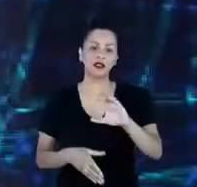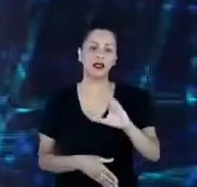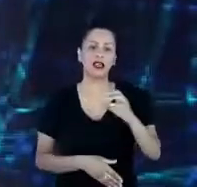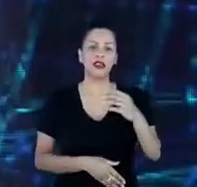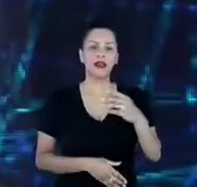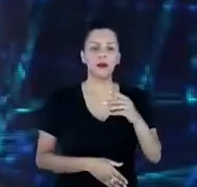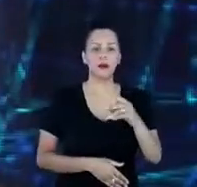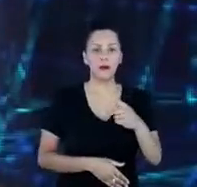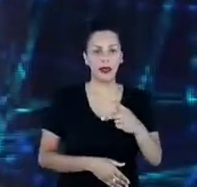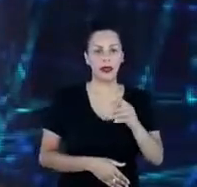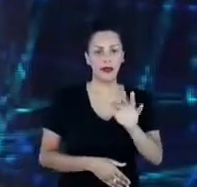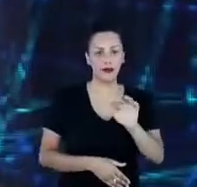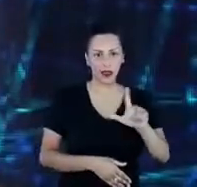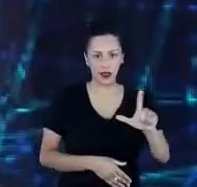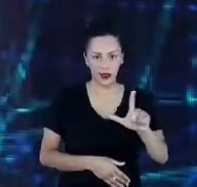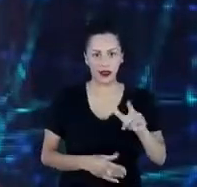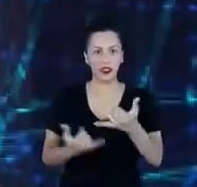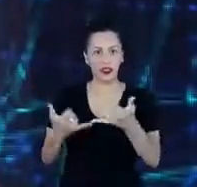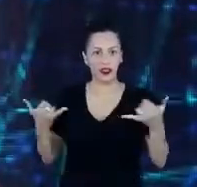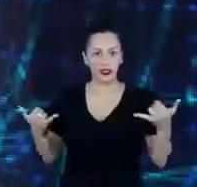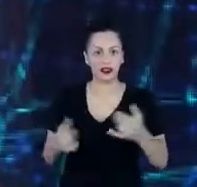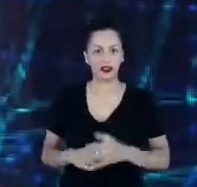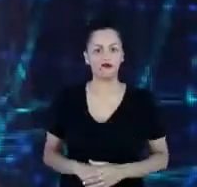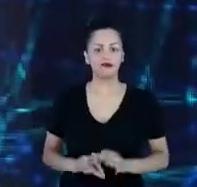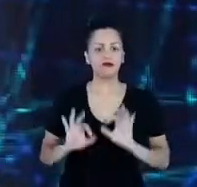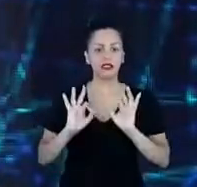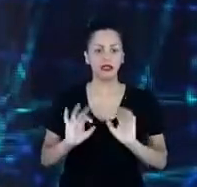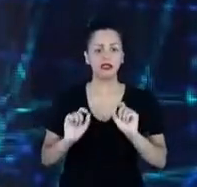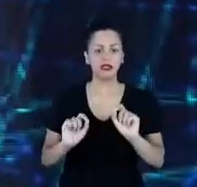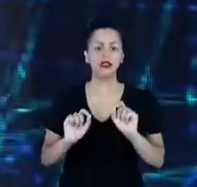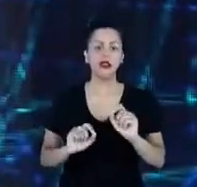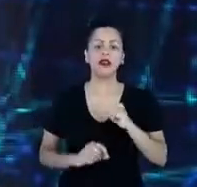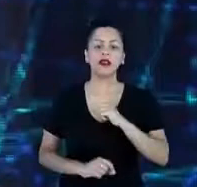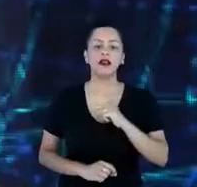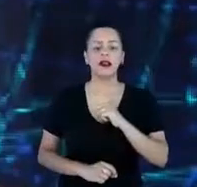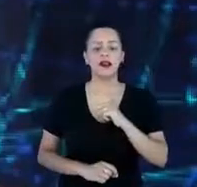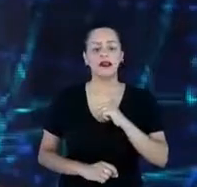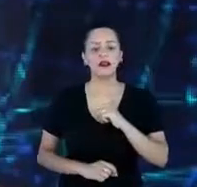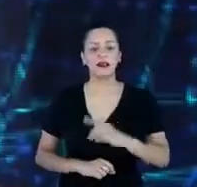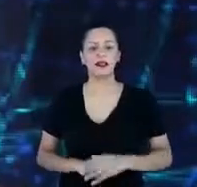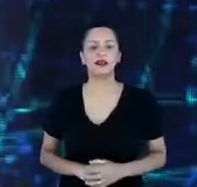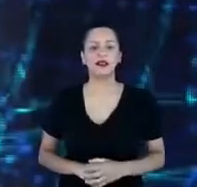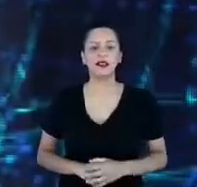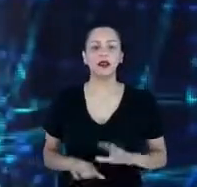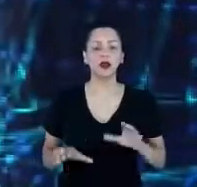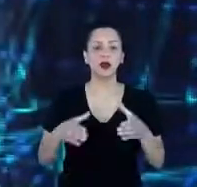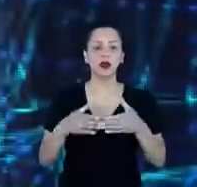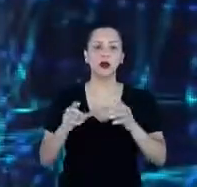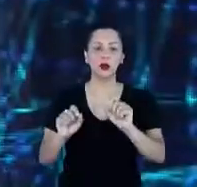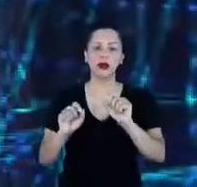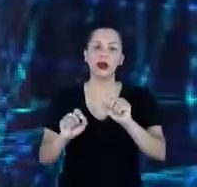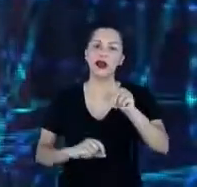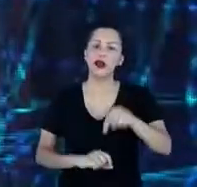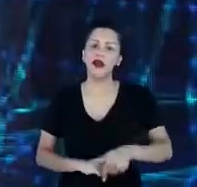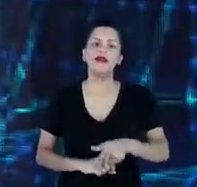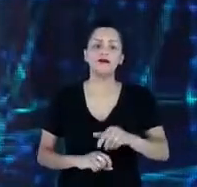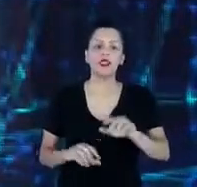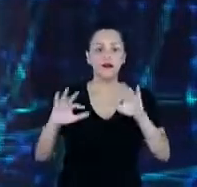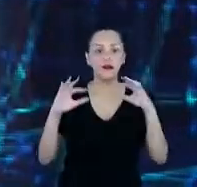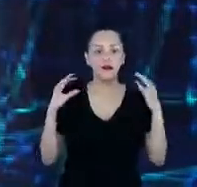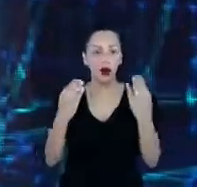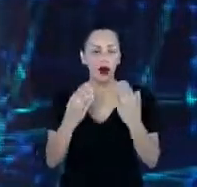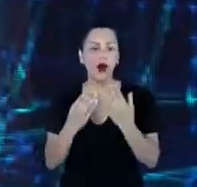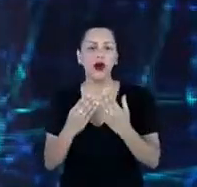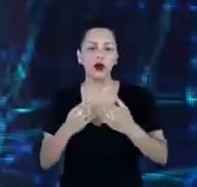sem dúvidas o City anel é um dos maiores fóruns de debate sobre inovação do setor